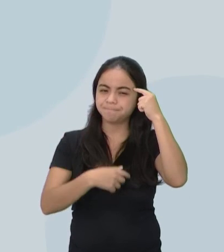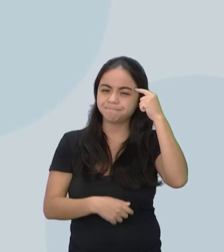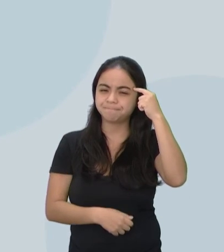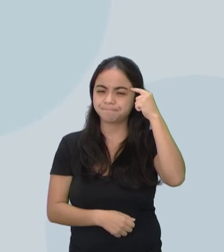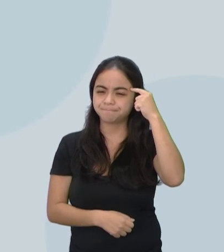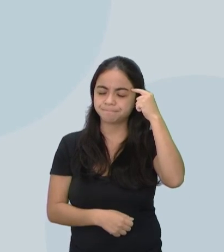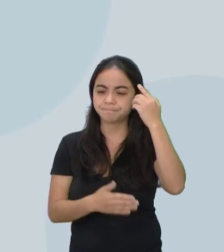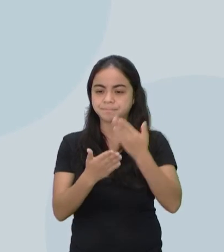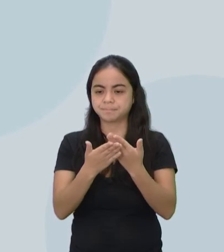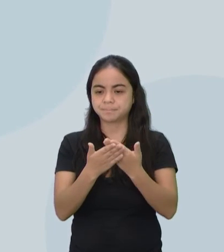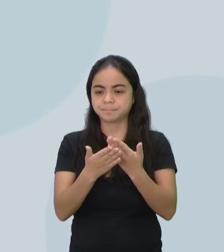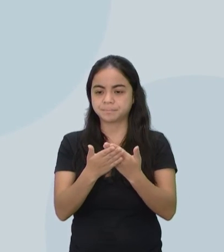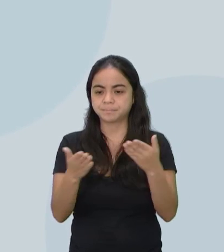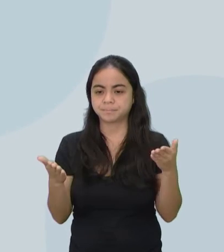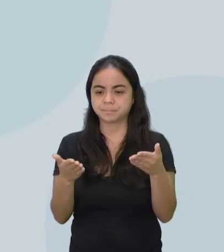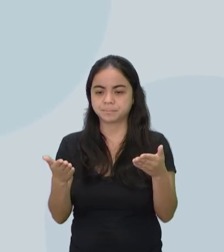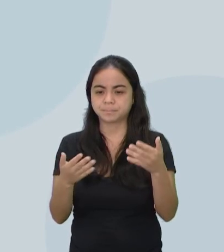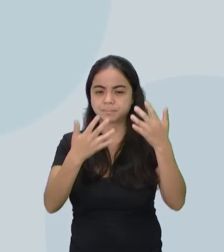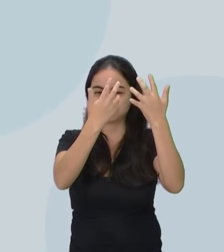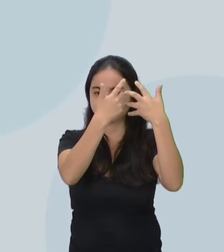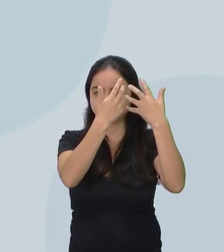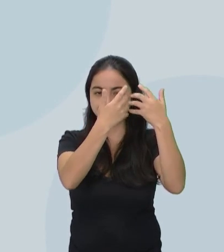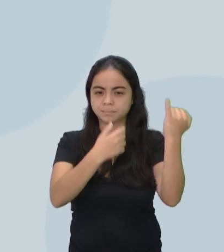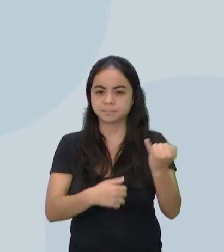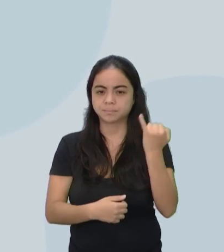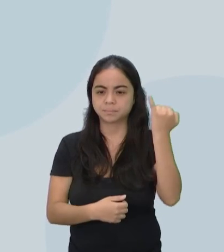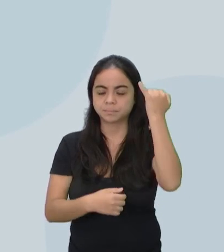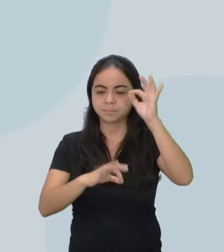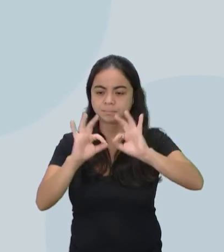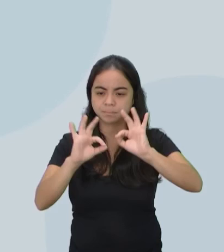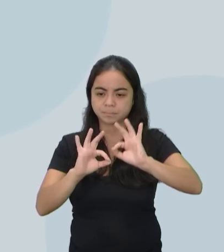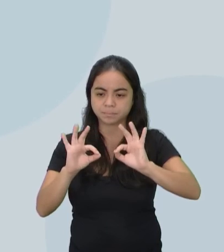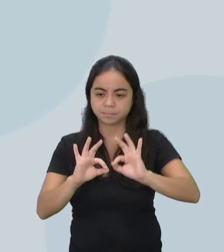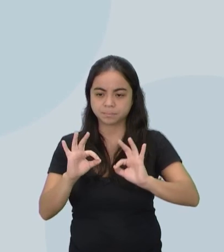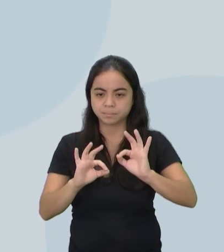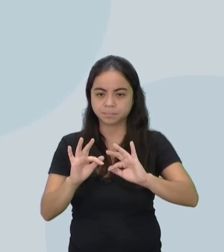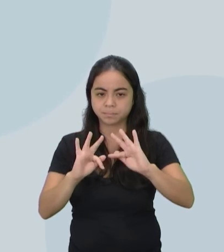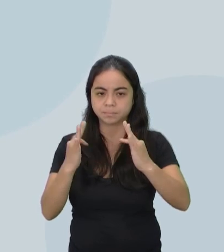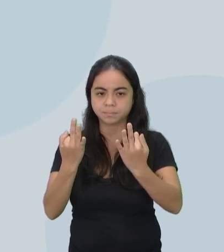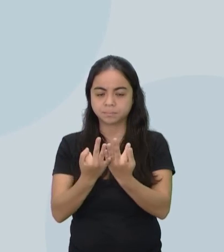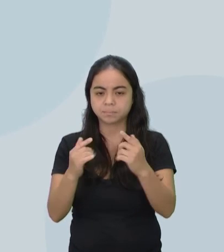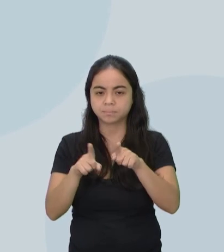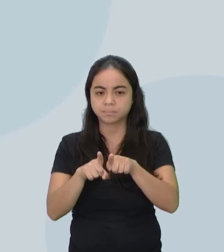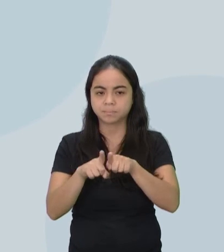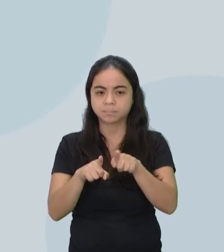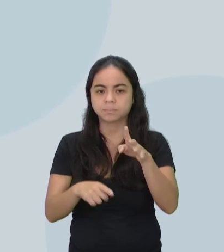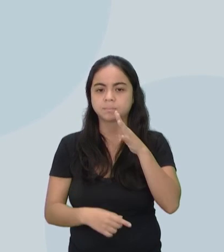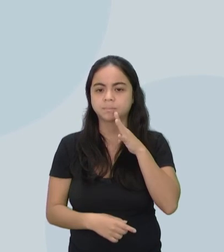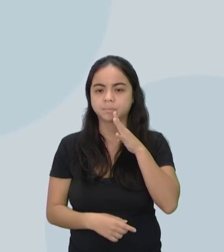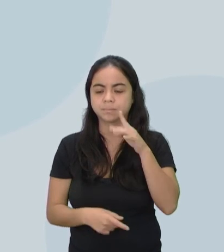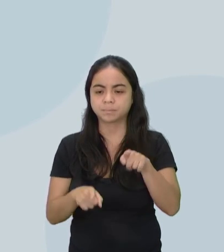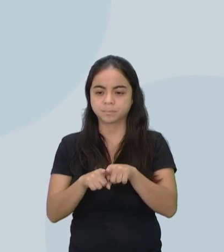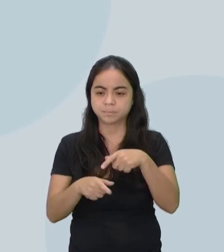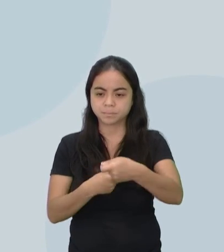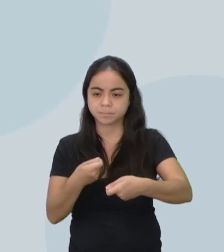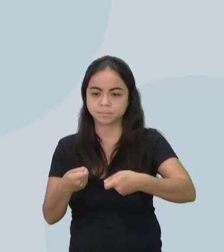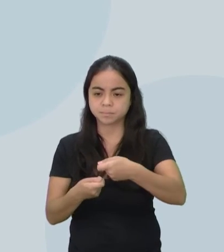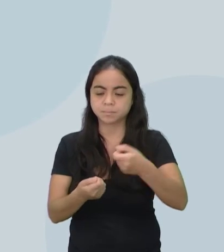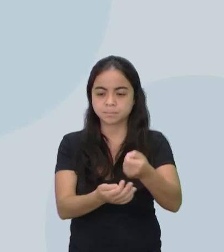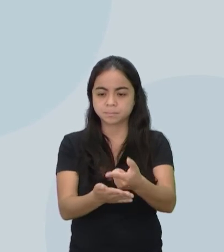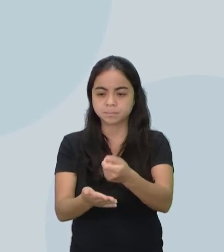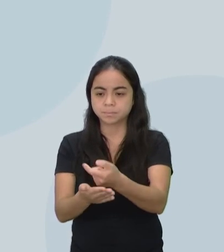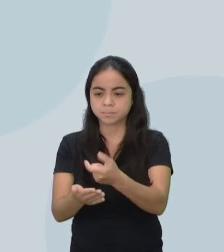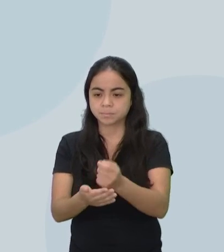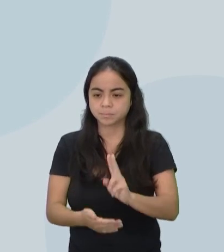né, para a aula de hoje, ó, refletir a importância do planejamento familiar, do conhecimento e do controle das